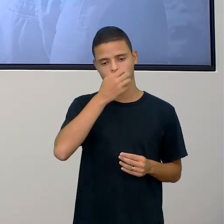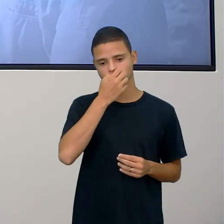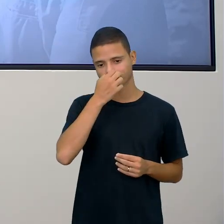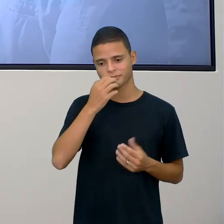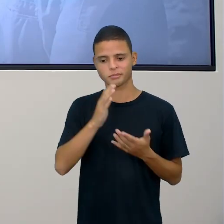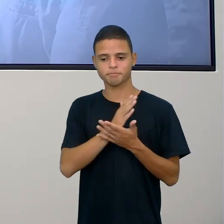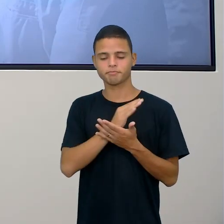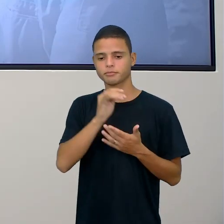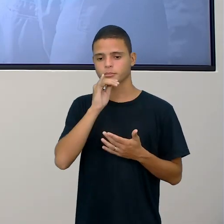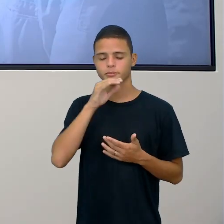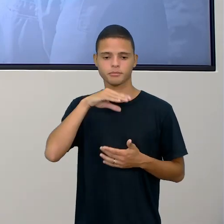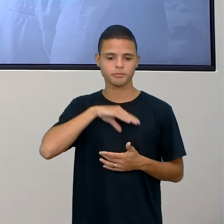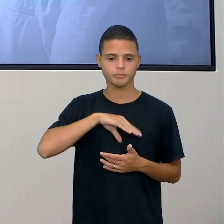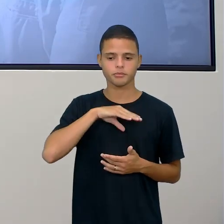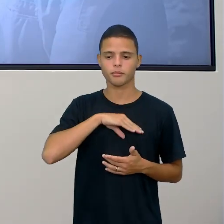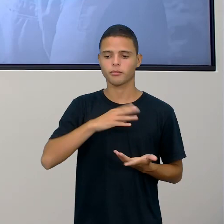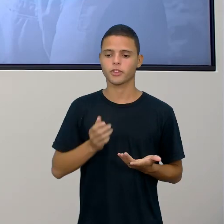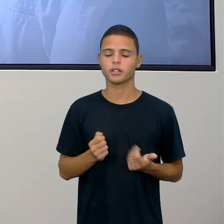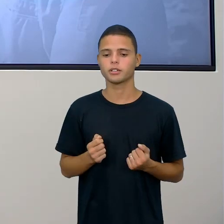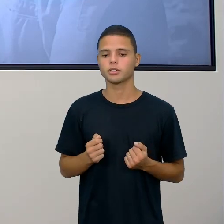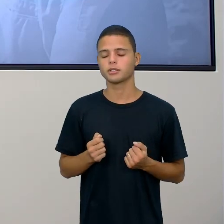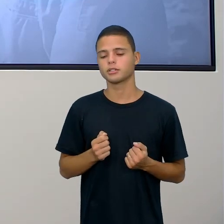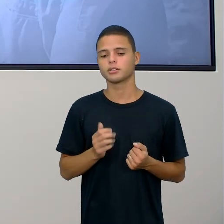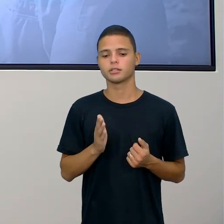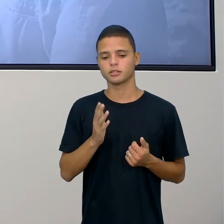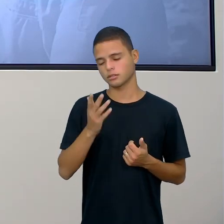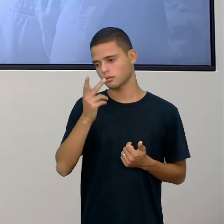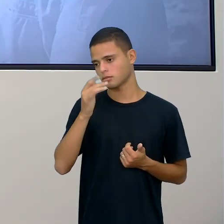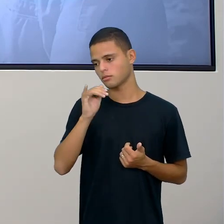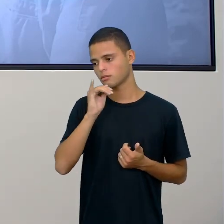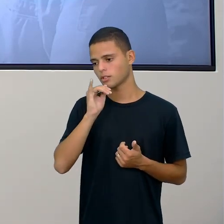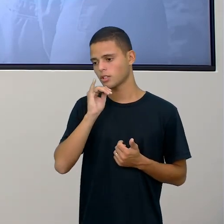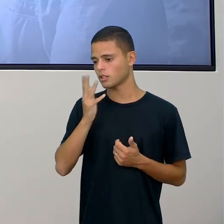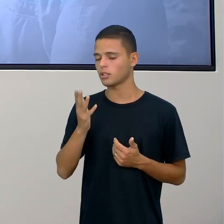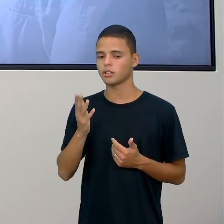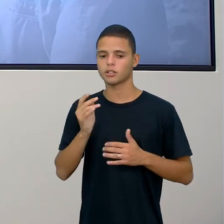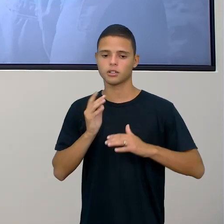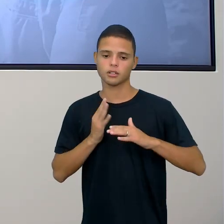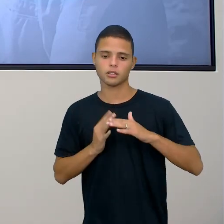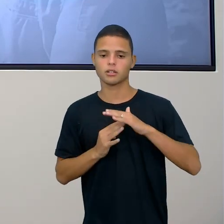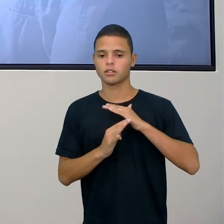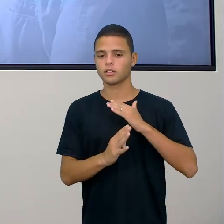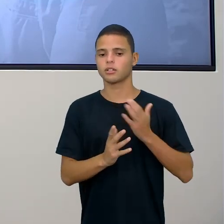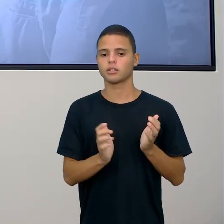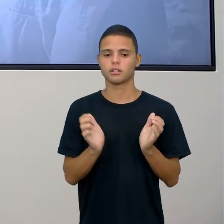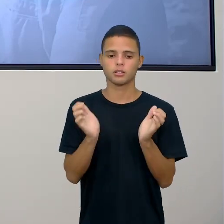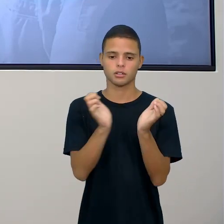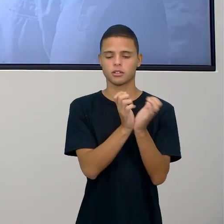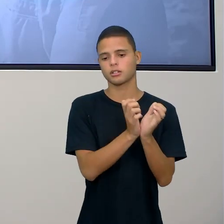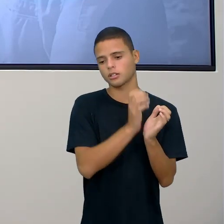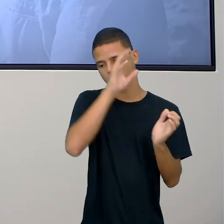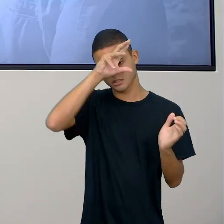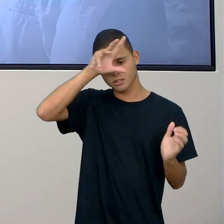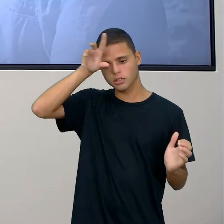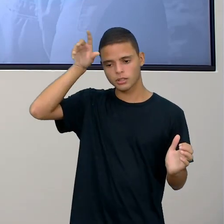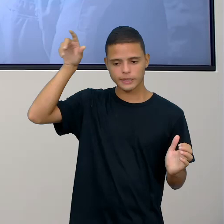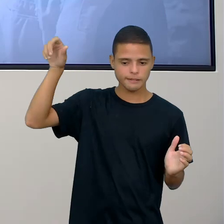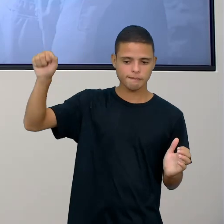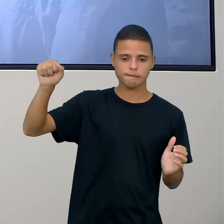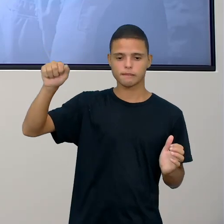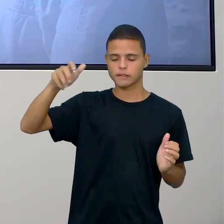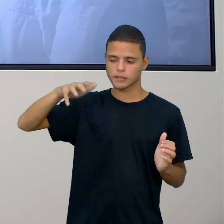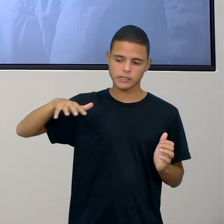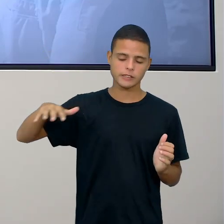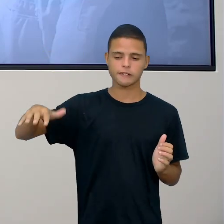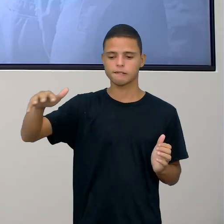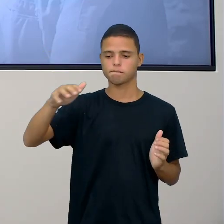colonizadores portugueses, os migrantes que foram os escravizados que vieram do